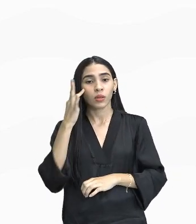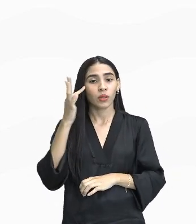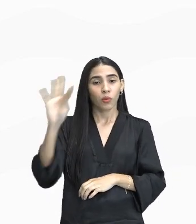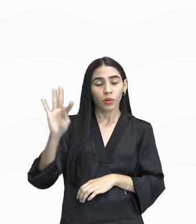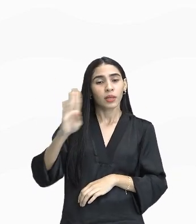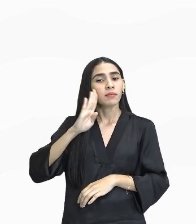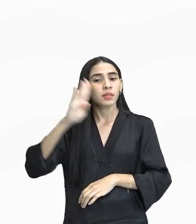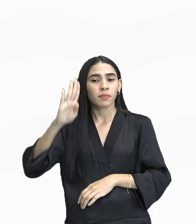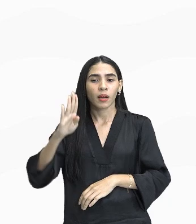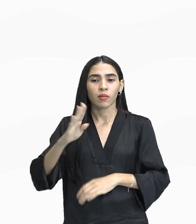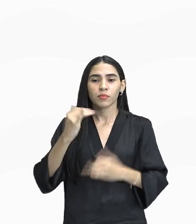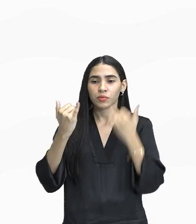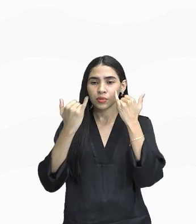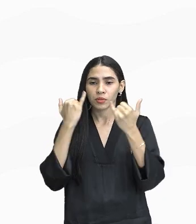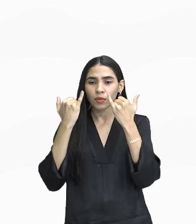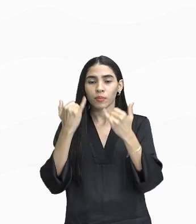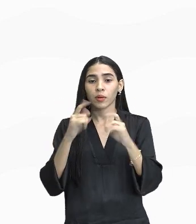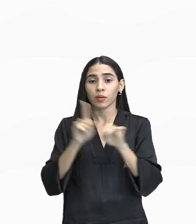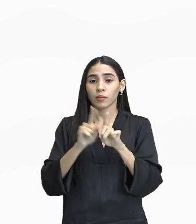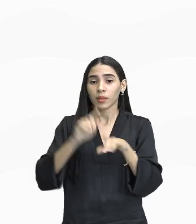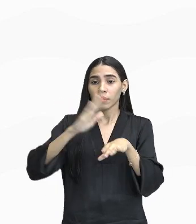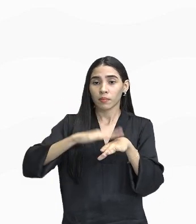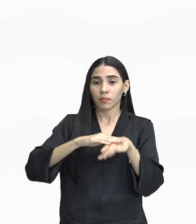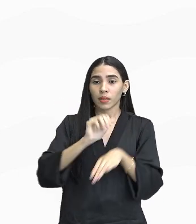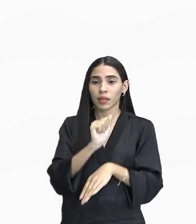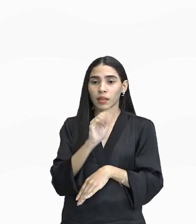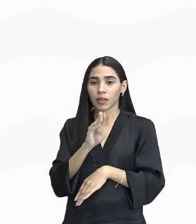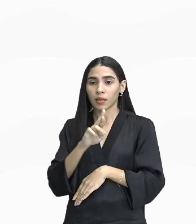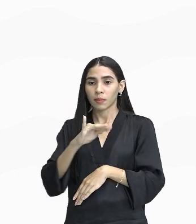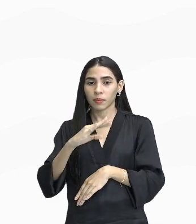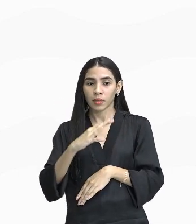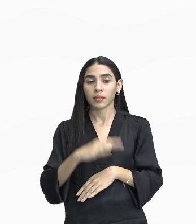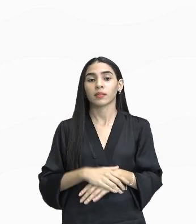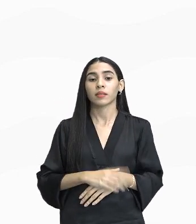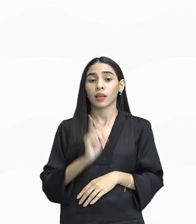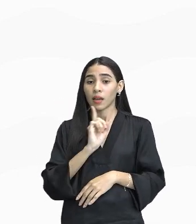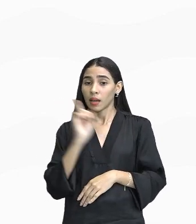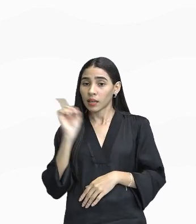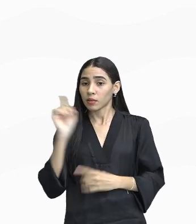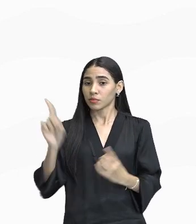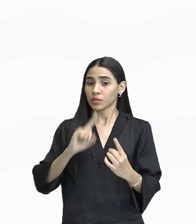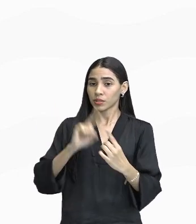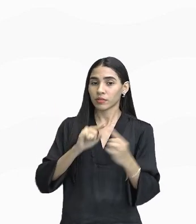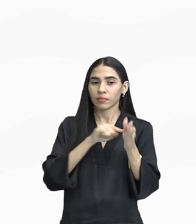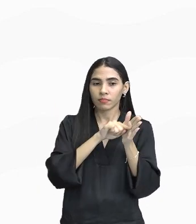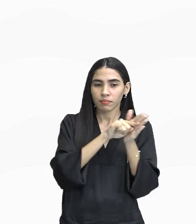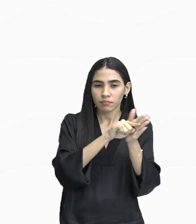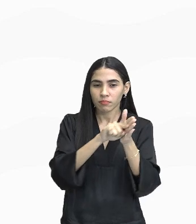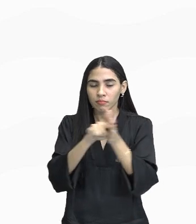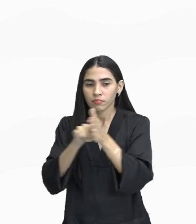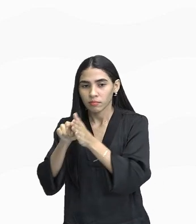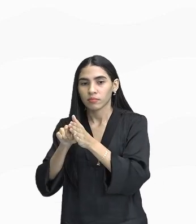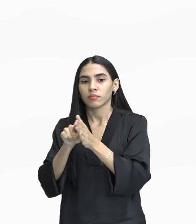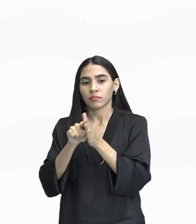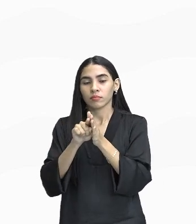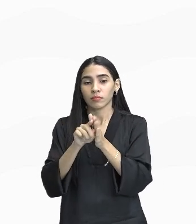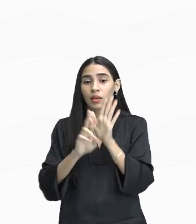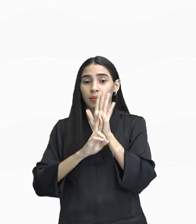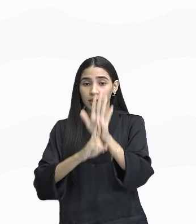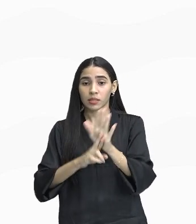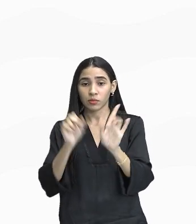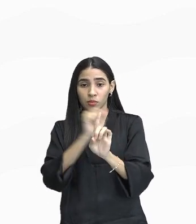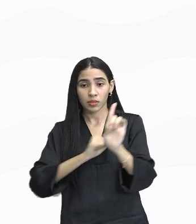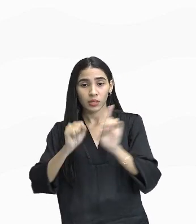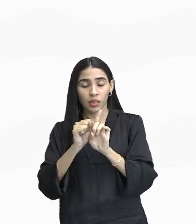do núcleo central, que foi desenvolvida por Abrit, né? Nessa abordagem, objetiva-se investigar o núcleo da